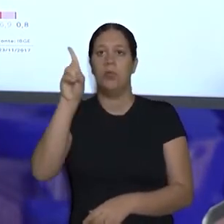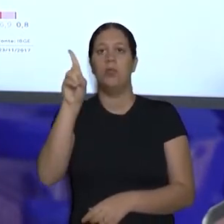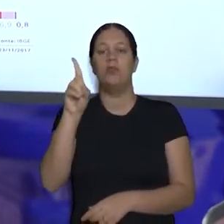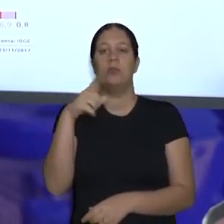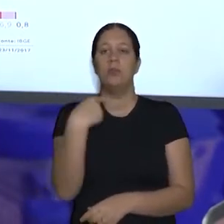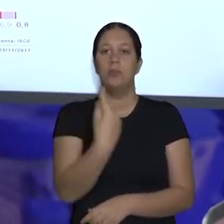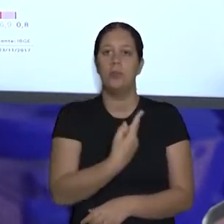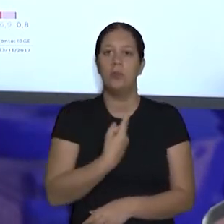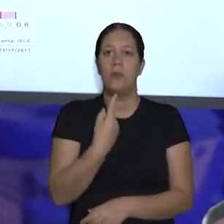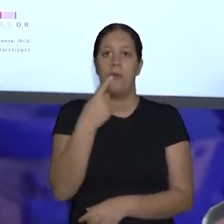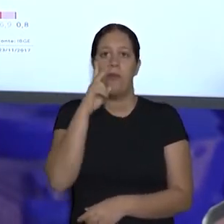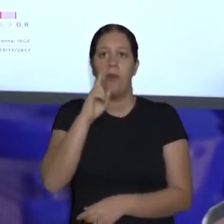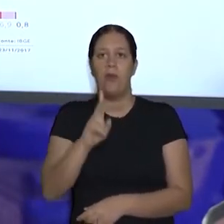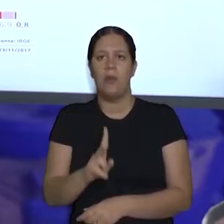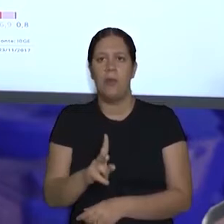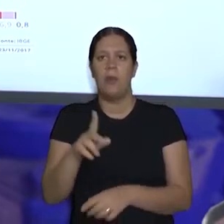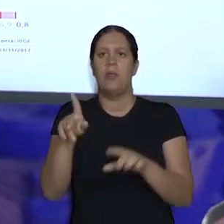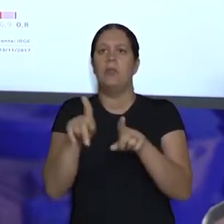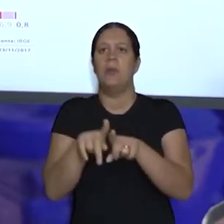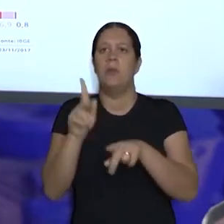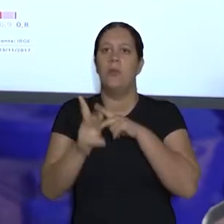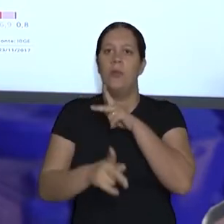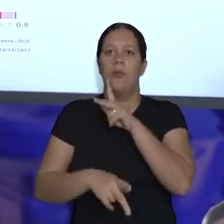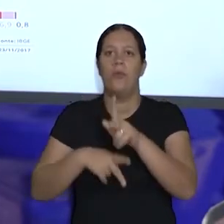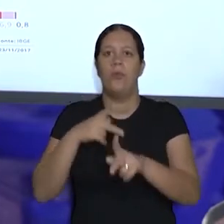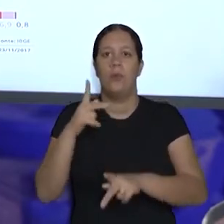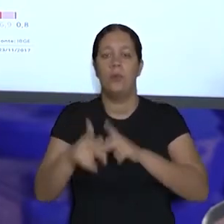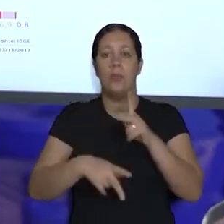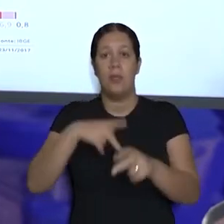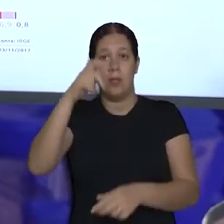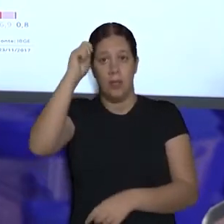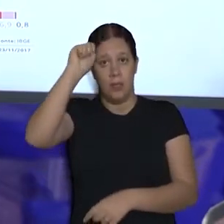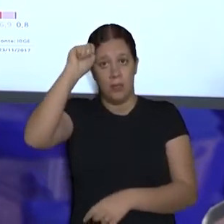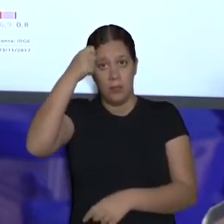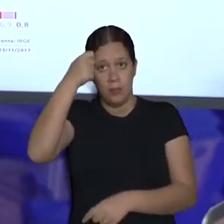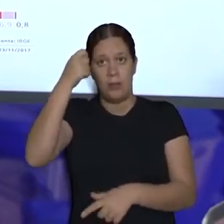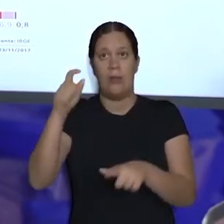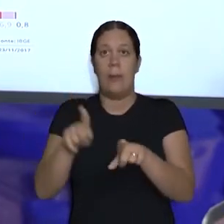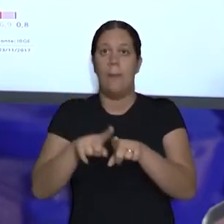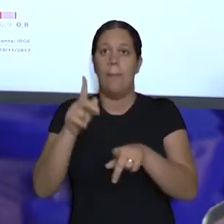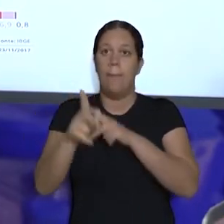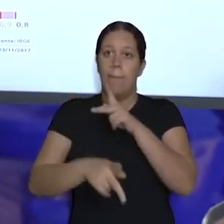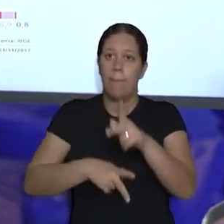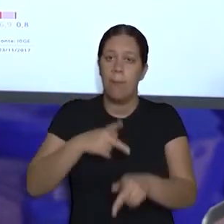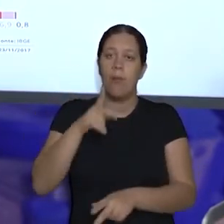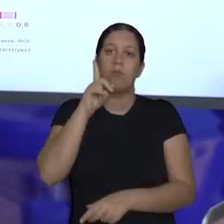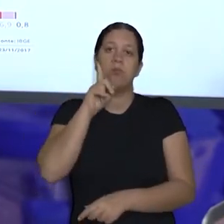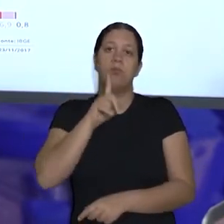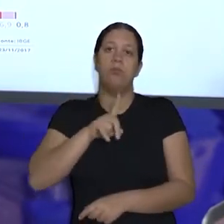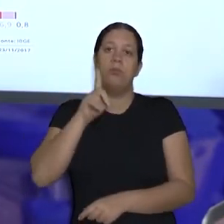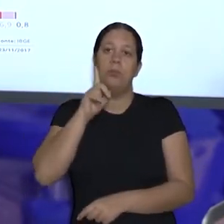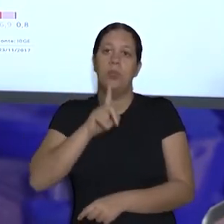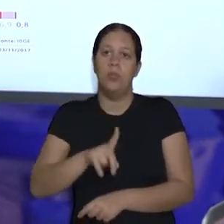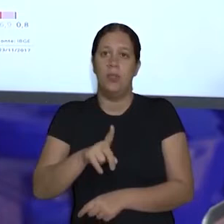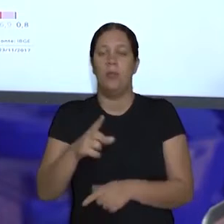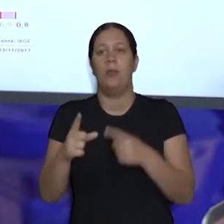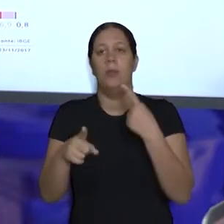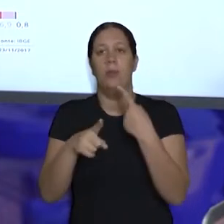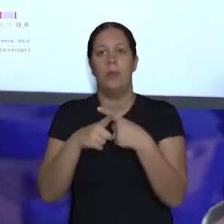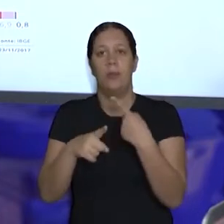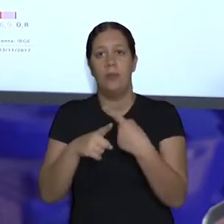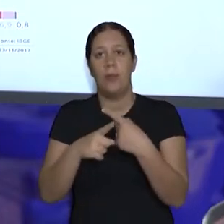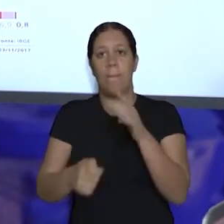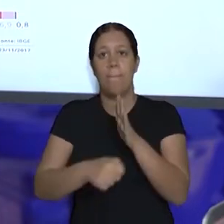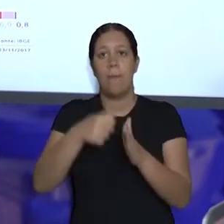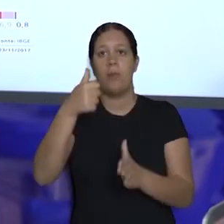questão muito forte também da questão da população negra e também a população parda, devido a ser a